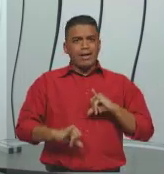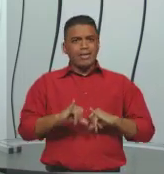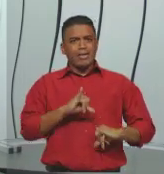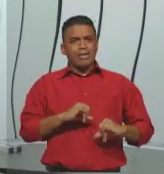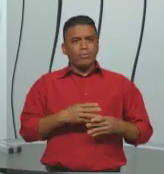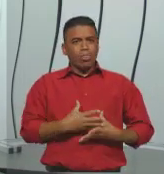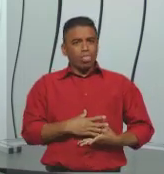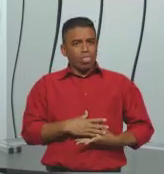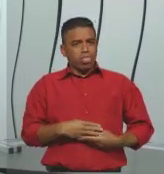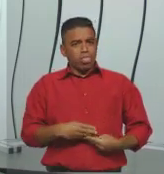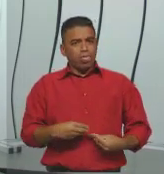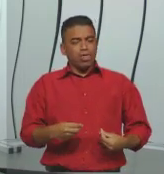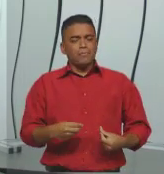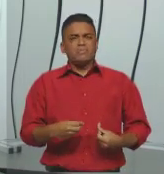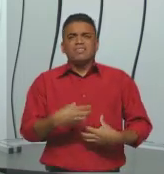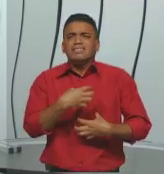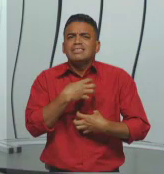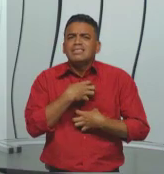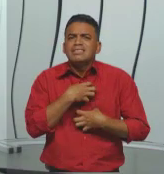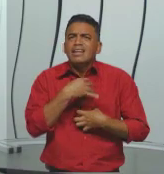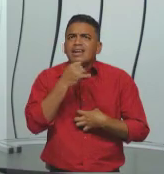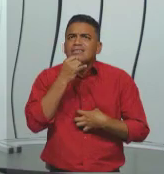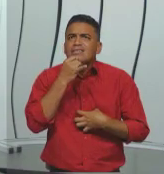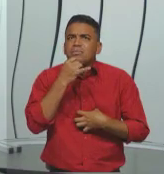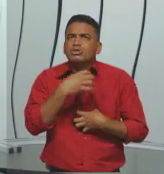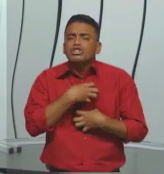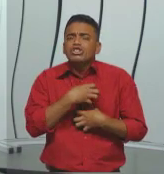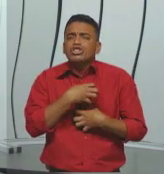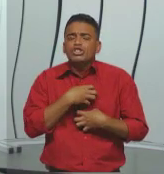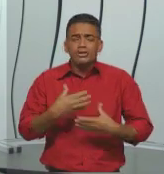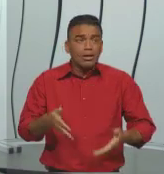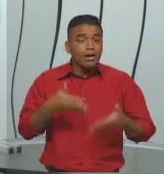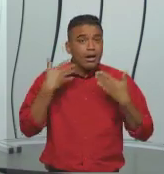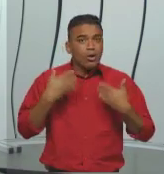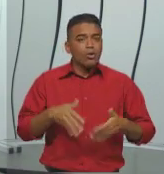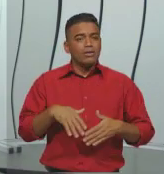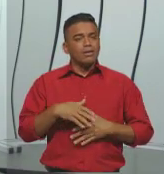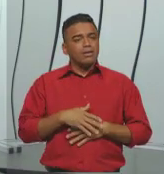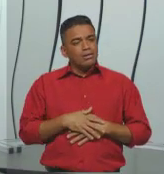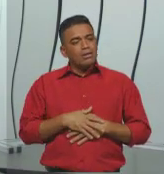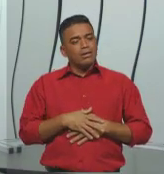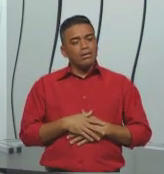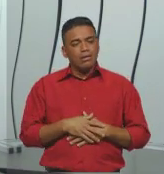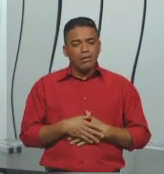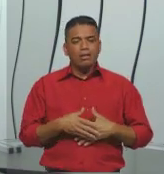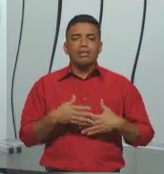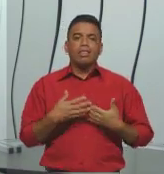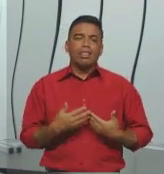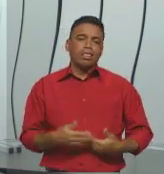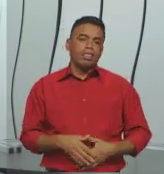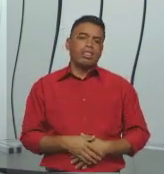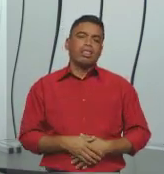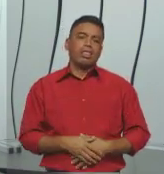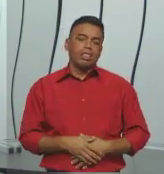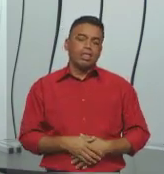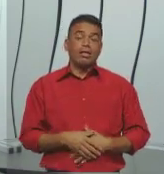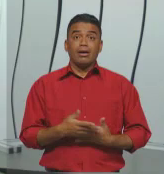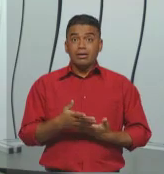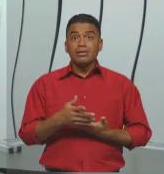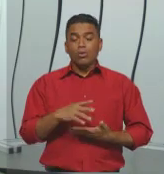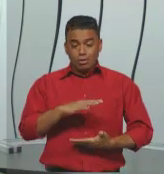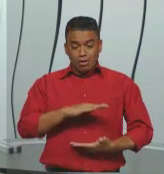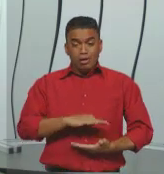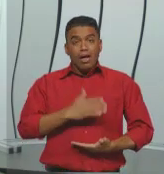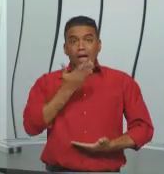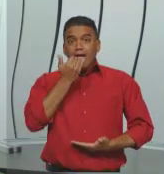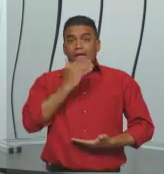Sabe quando você está sentindo aquele calor danado, aí seu corpo fica um pouquinho mole e tal? Isso tem a ver com o metabolismo, seu metabolismo está mais